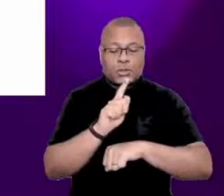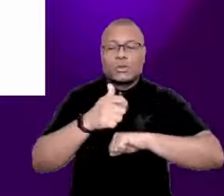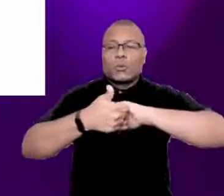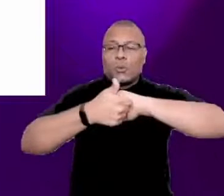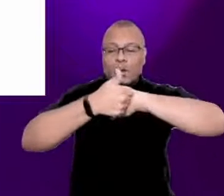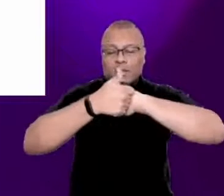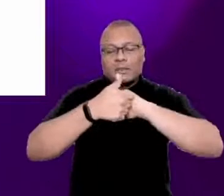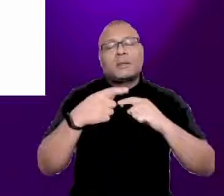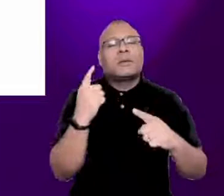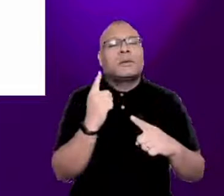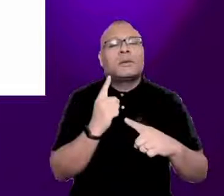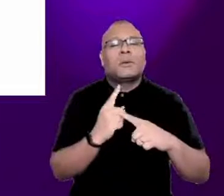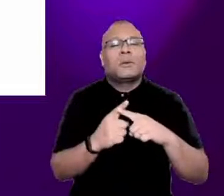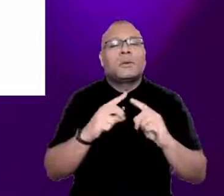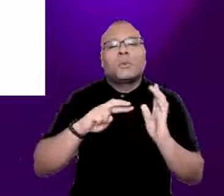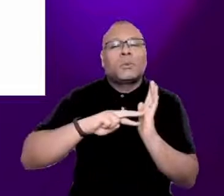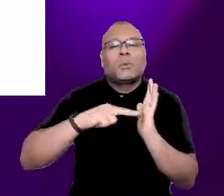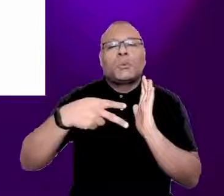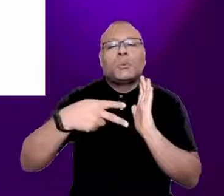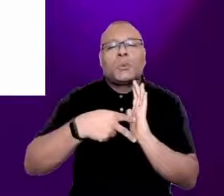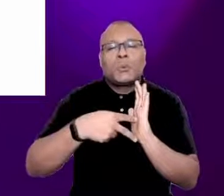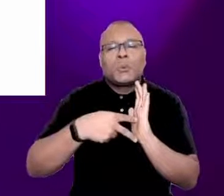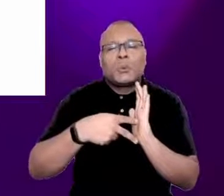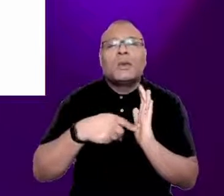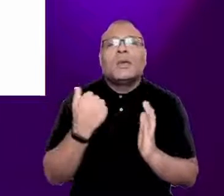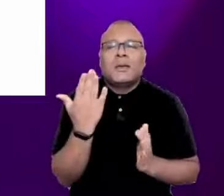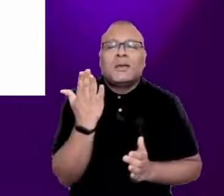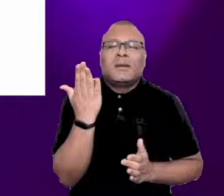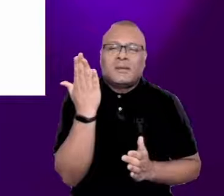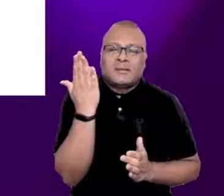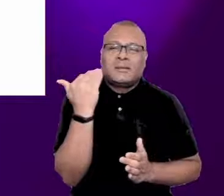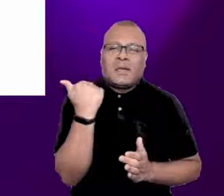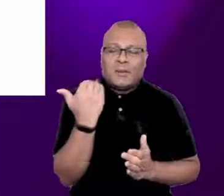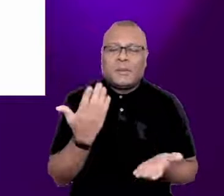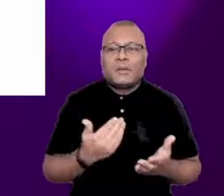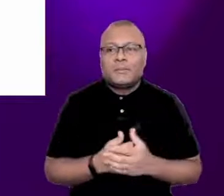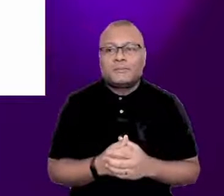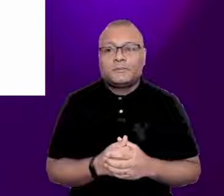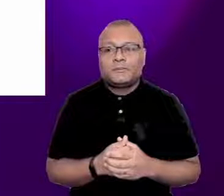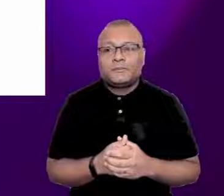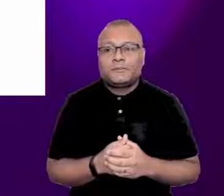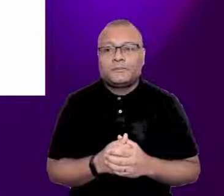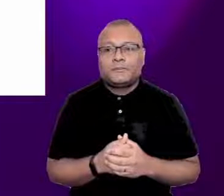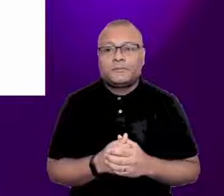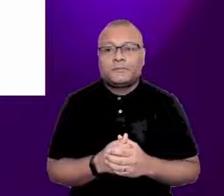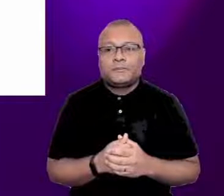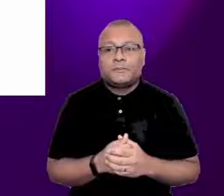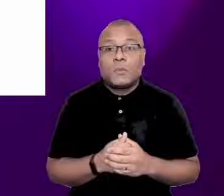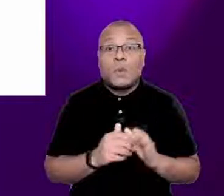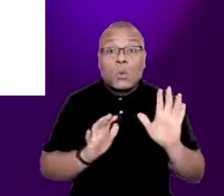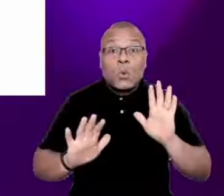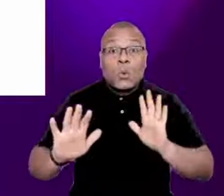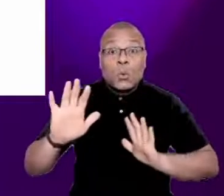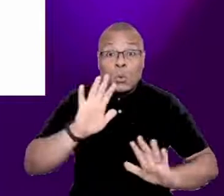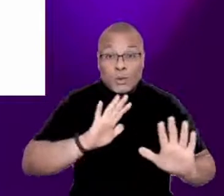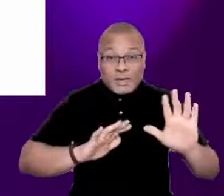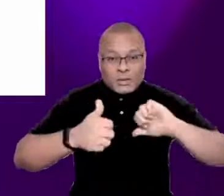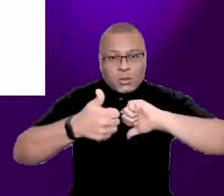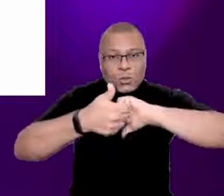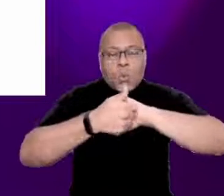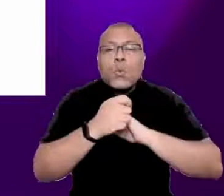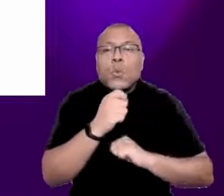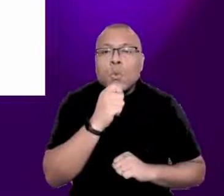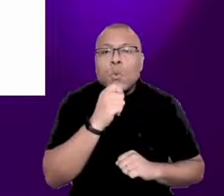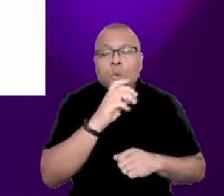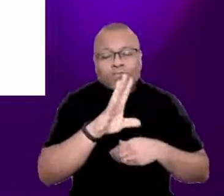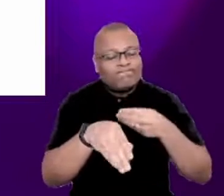afinal de contas, o que é isso, né? A gente sabe que um cuidado sem qualidade não entrega